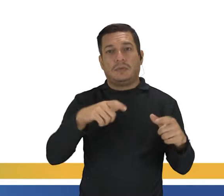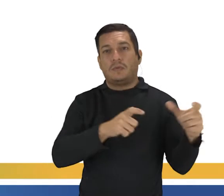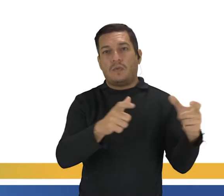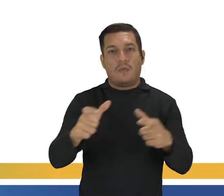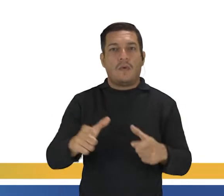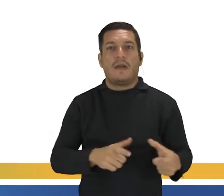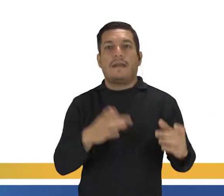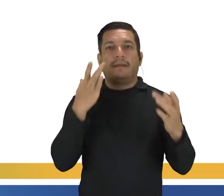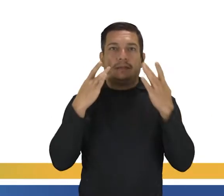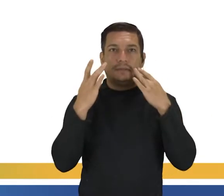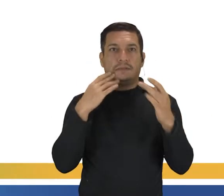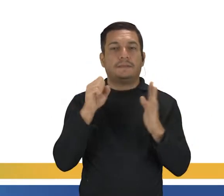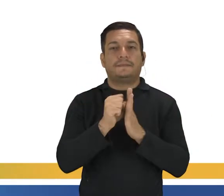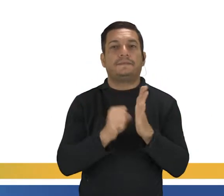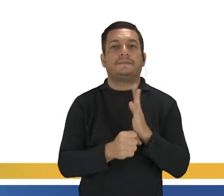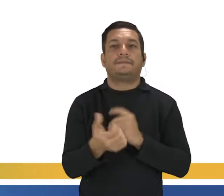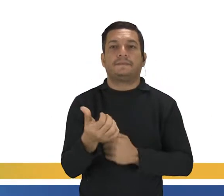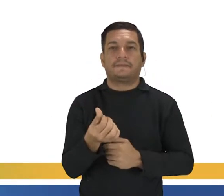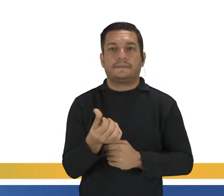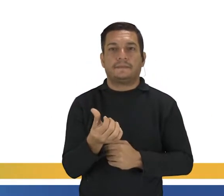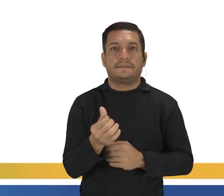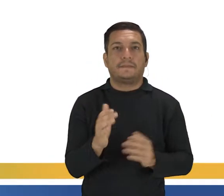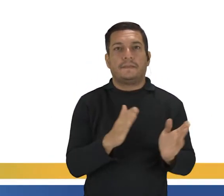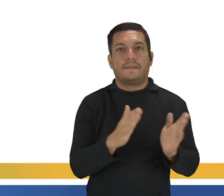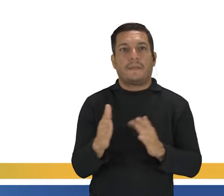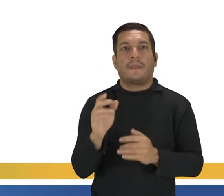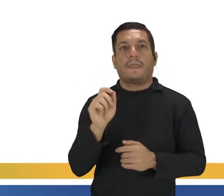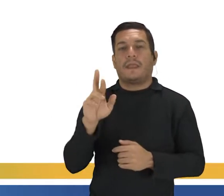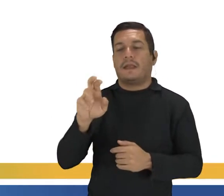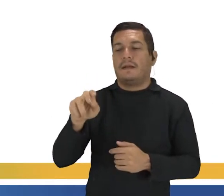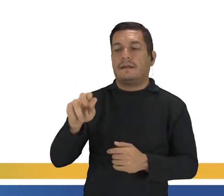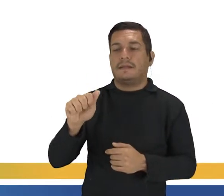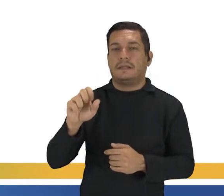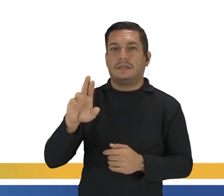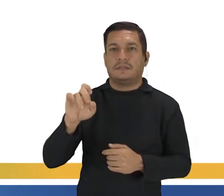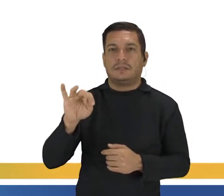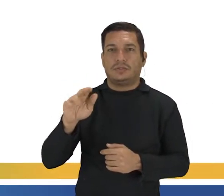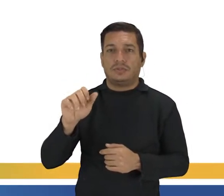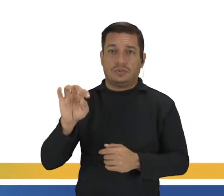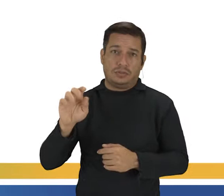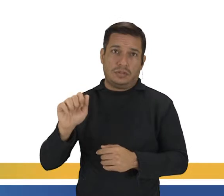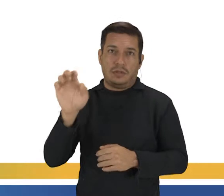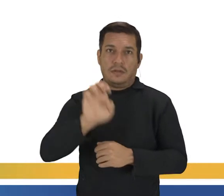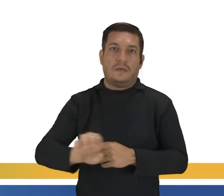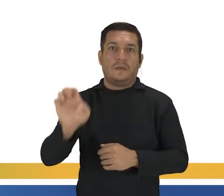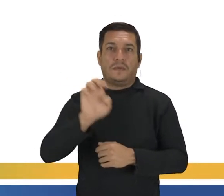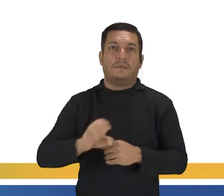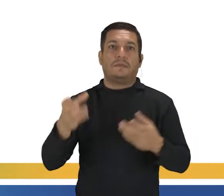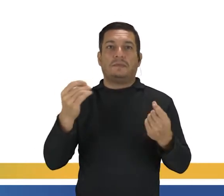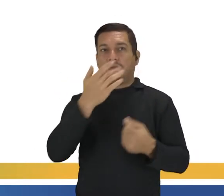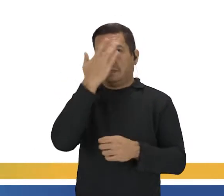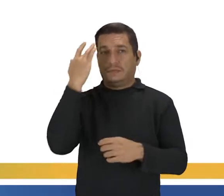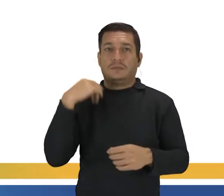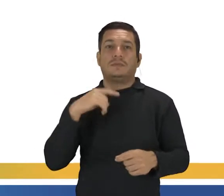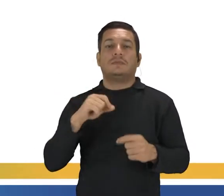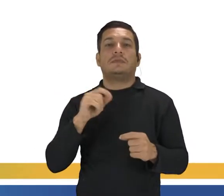no século XVI, durante o período renascentista na Europa, muitos